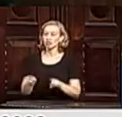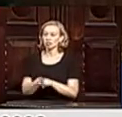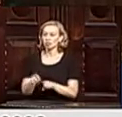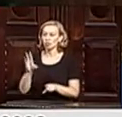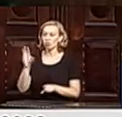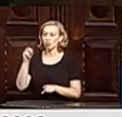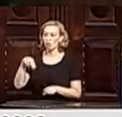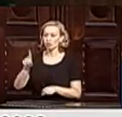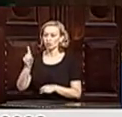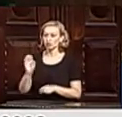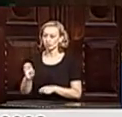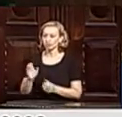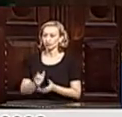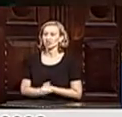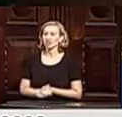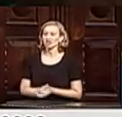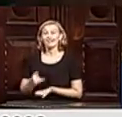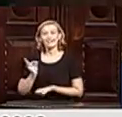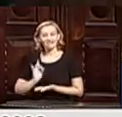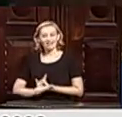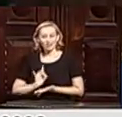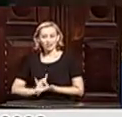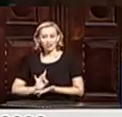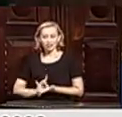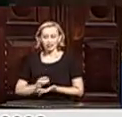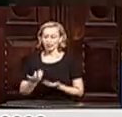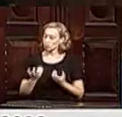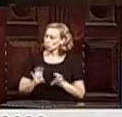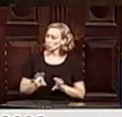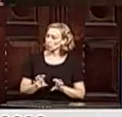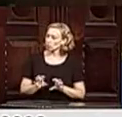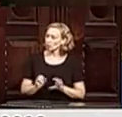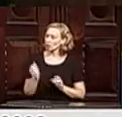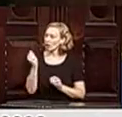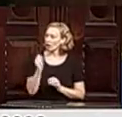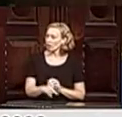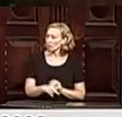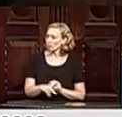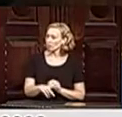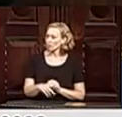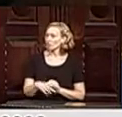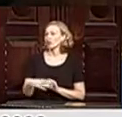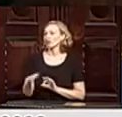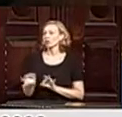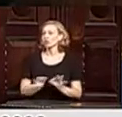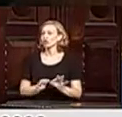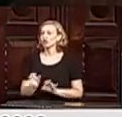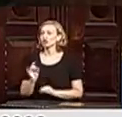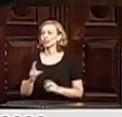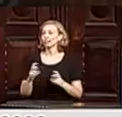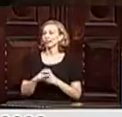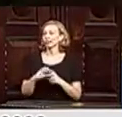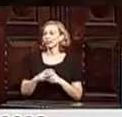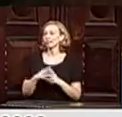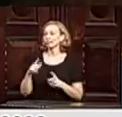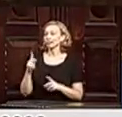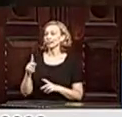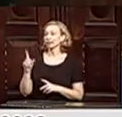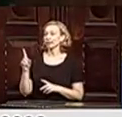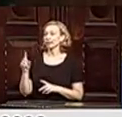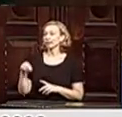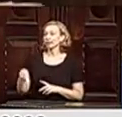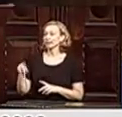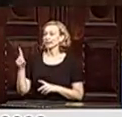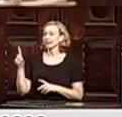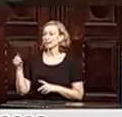na verdade, não queriam aprovar esse projeto por uma birra boba que o PMDB faz com a